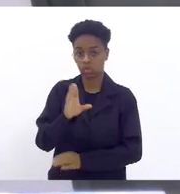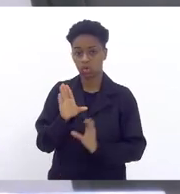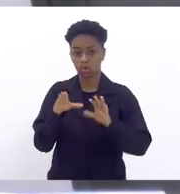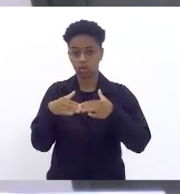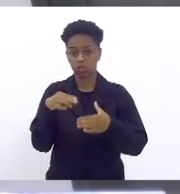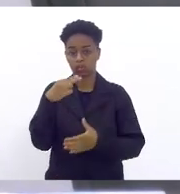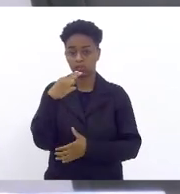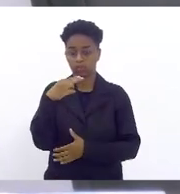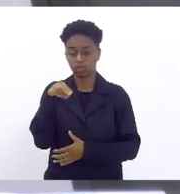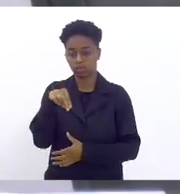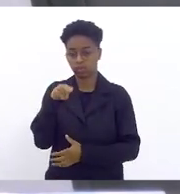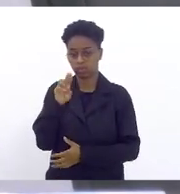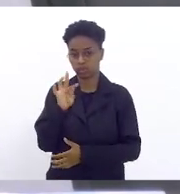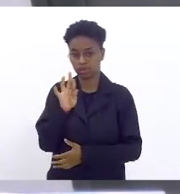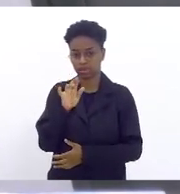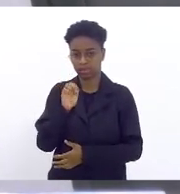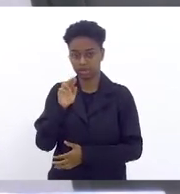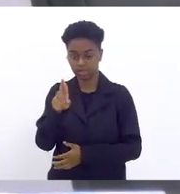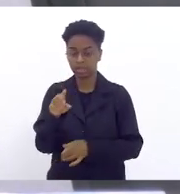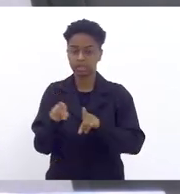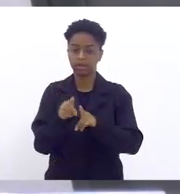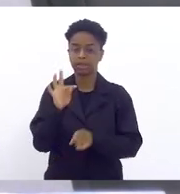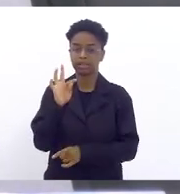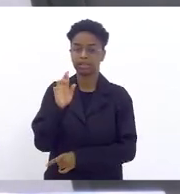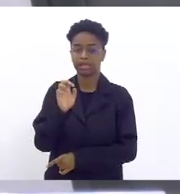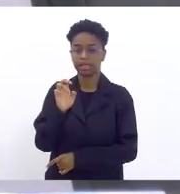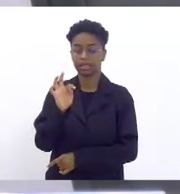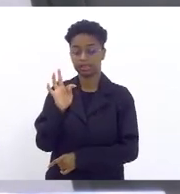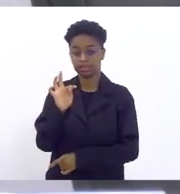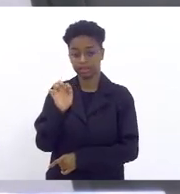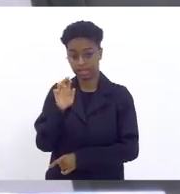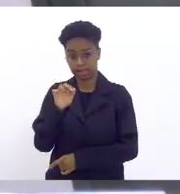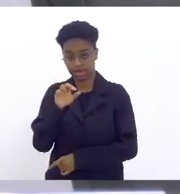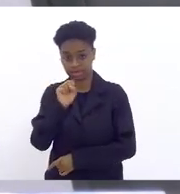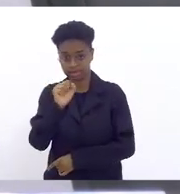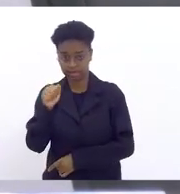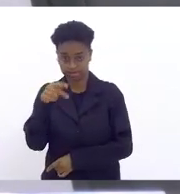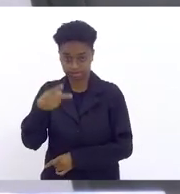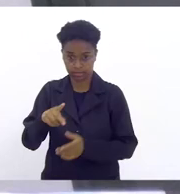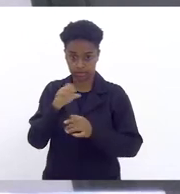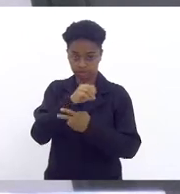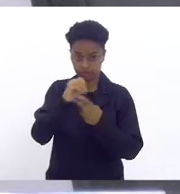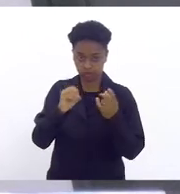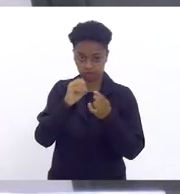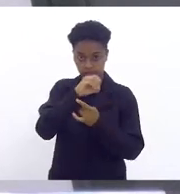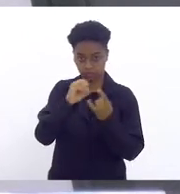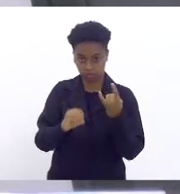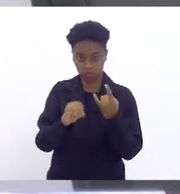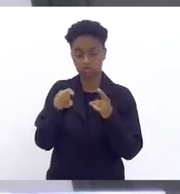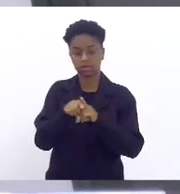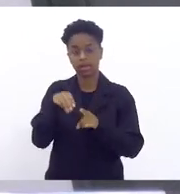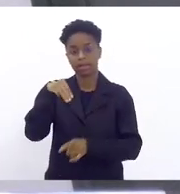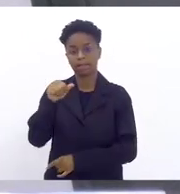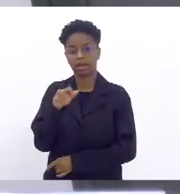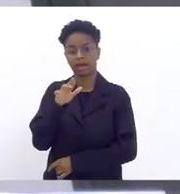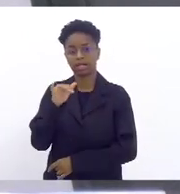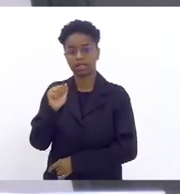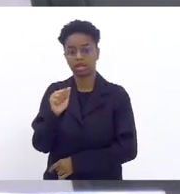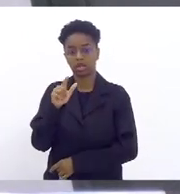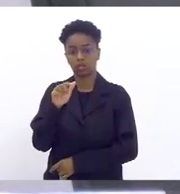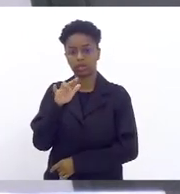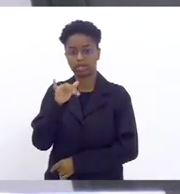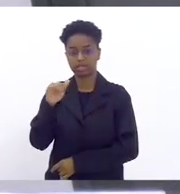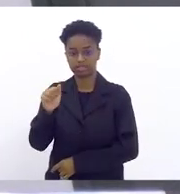nutrir a Teresa Santos da Fiocruz a Maria Luiza Doutora Maria Luiza